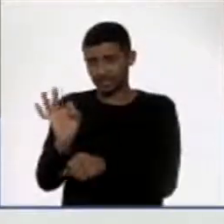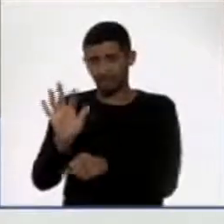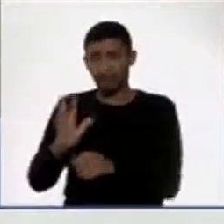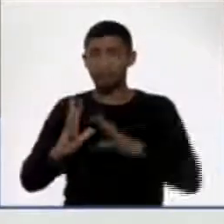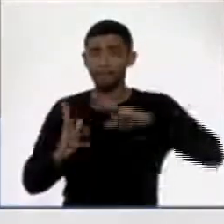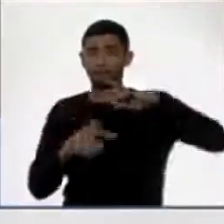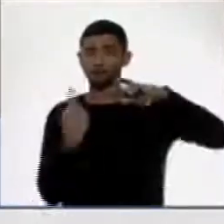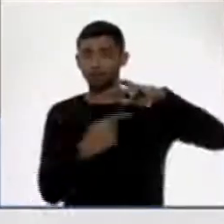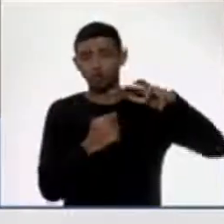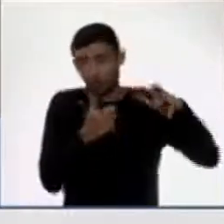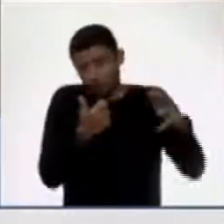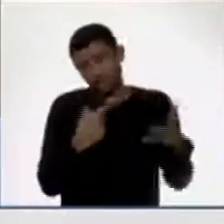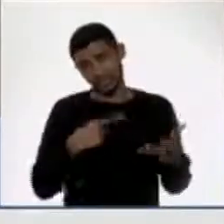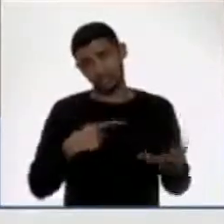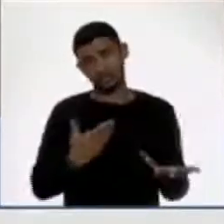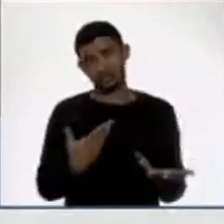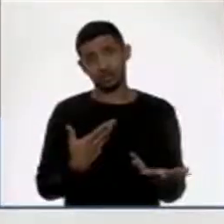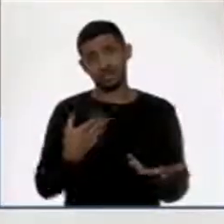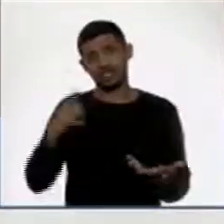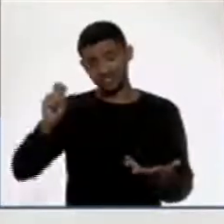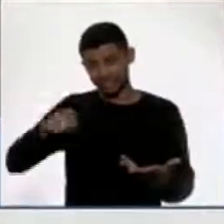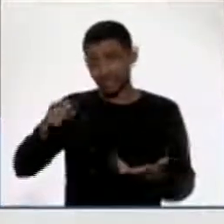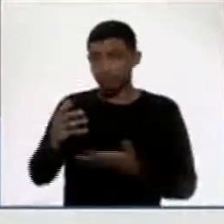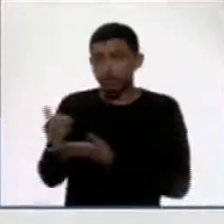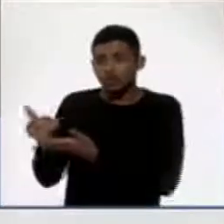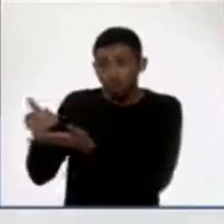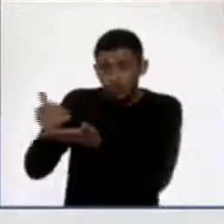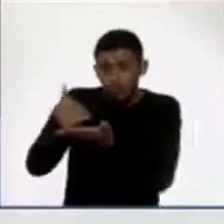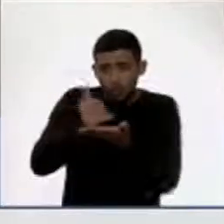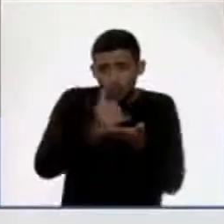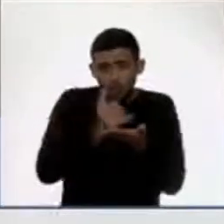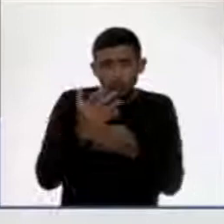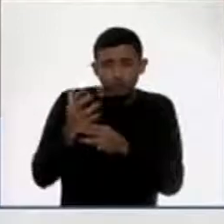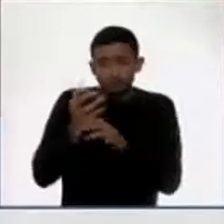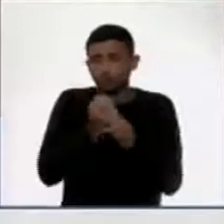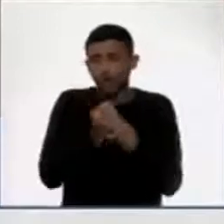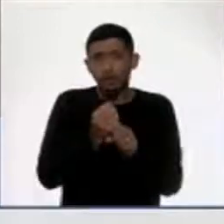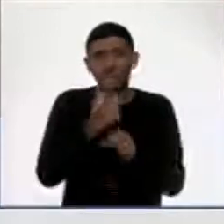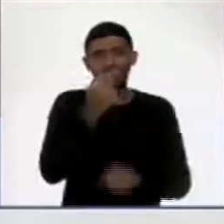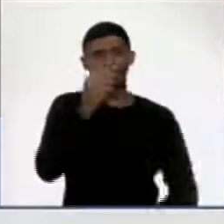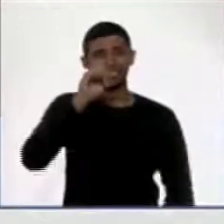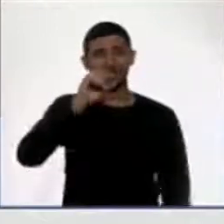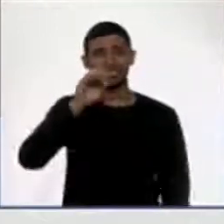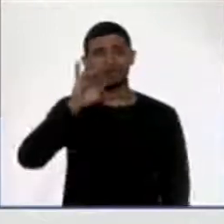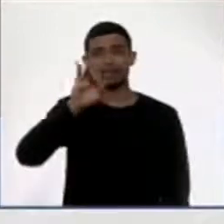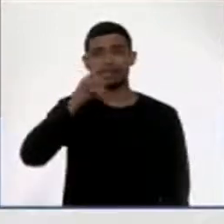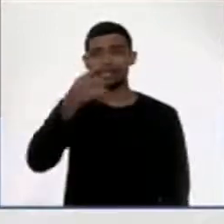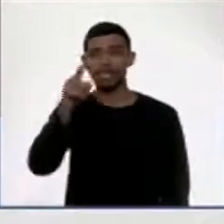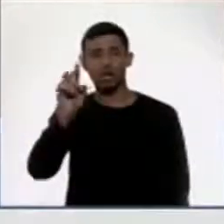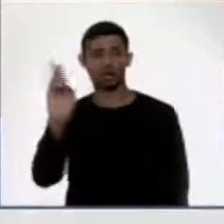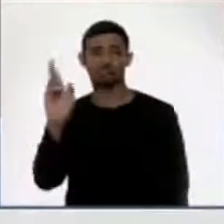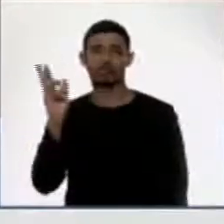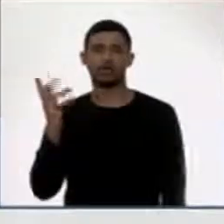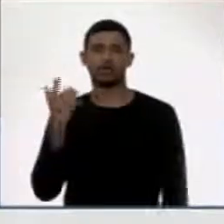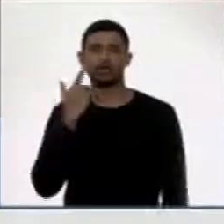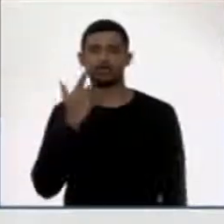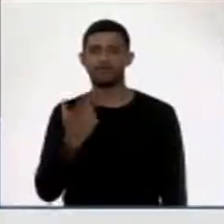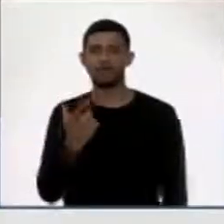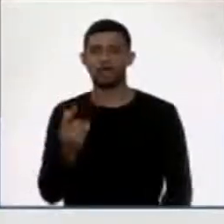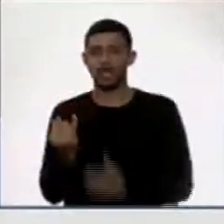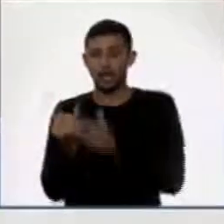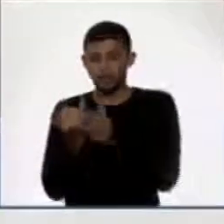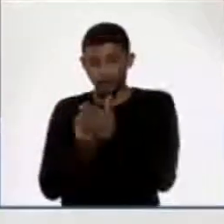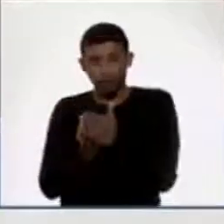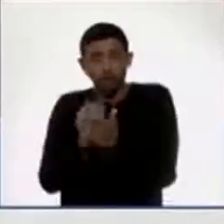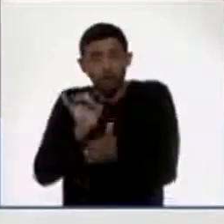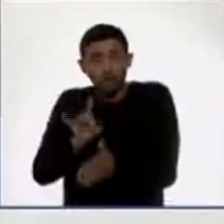mundo, poderíamos arrecadar cerca de 70 bilhões de reais. O imposto de somente